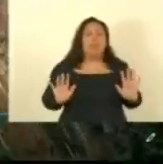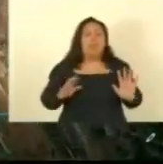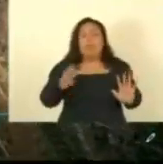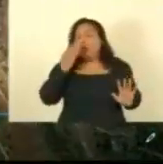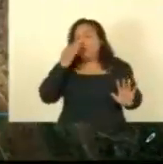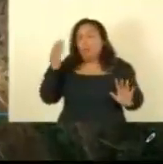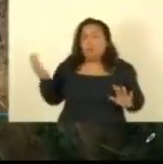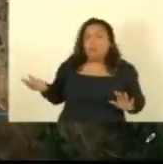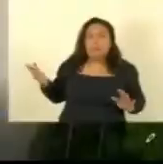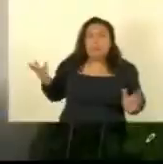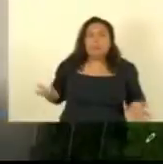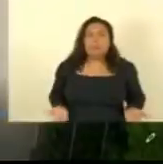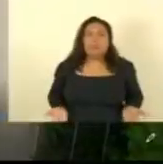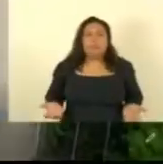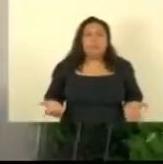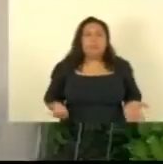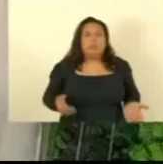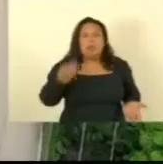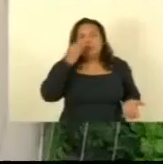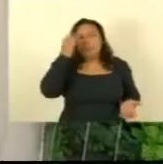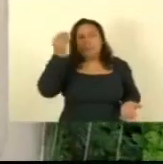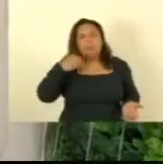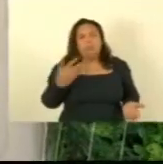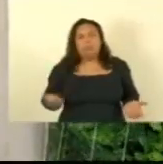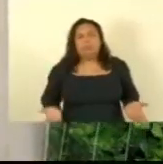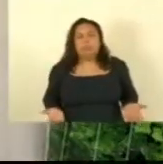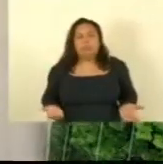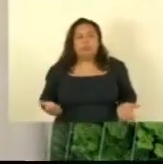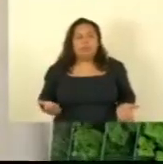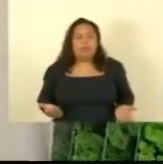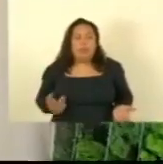ó. Ó.